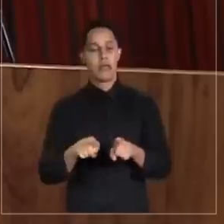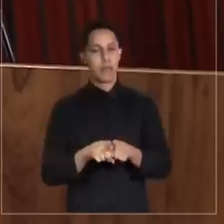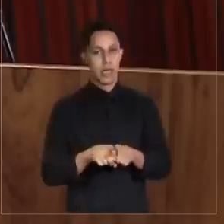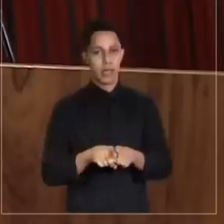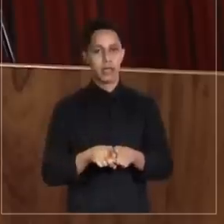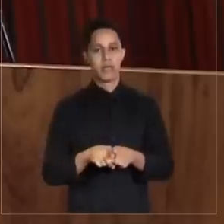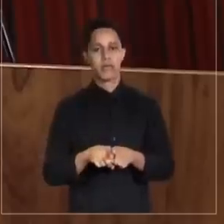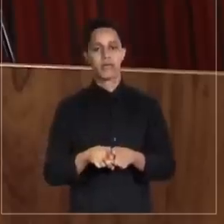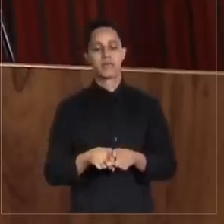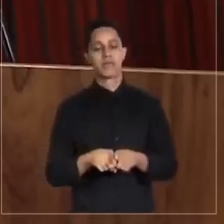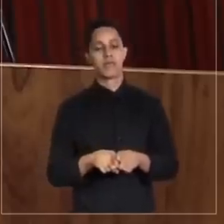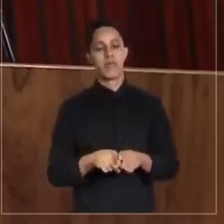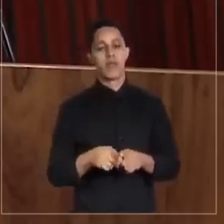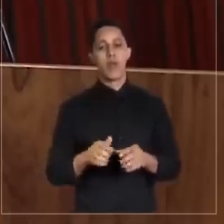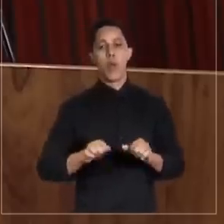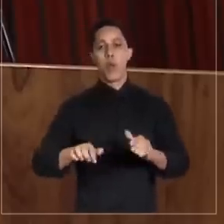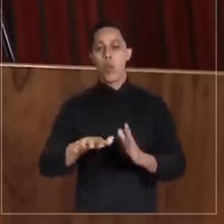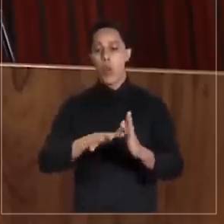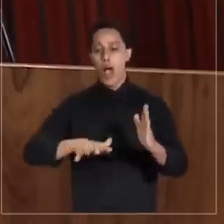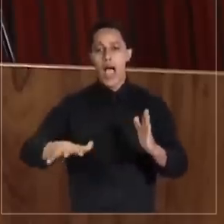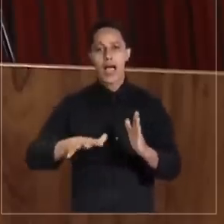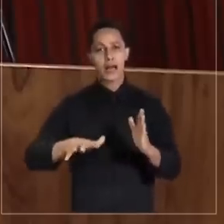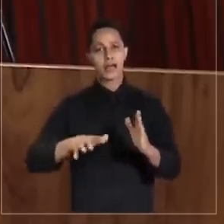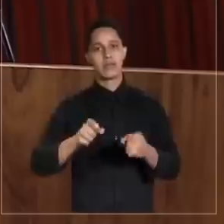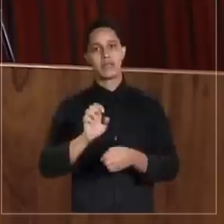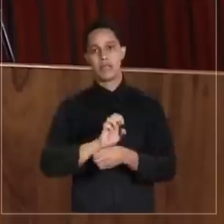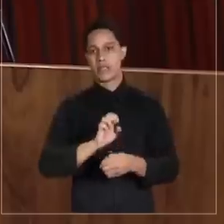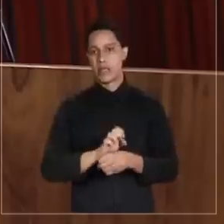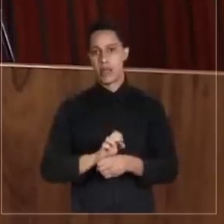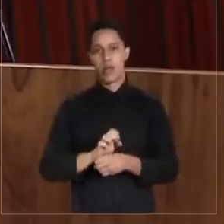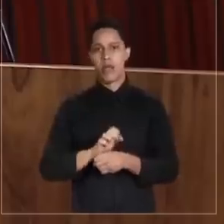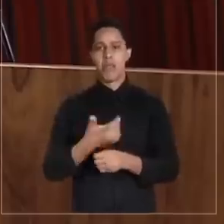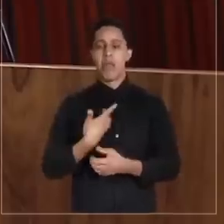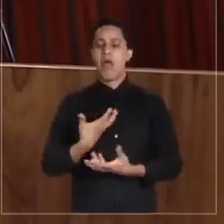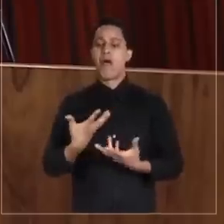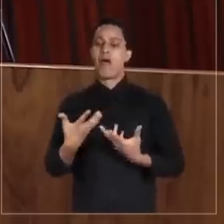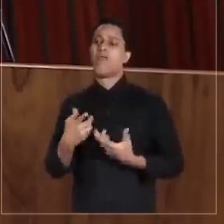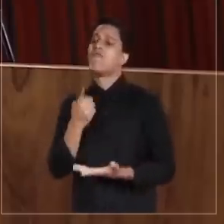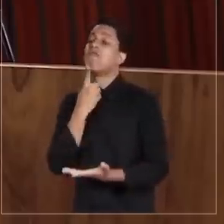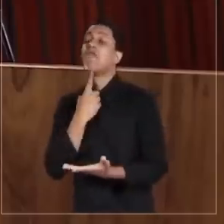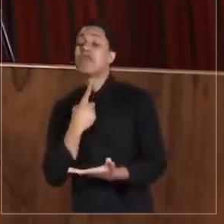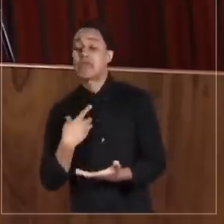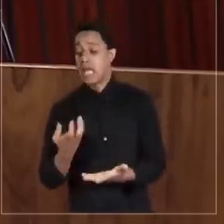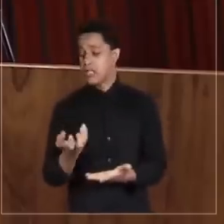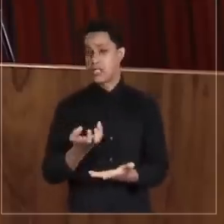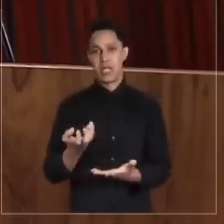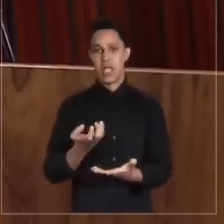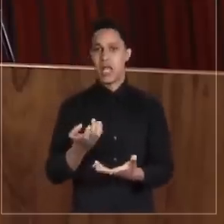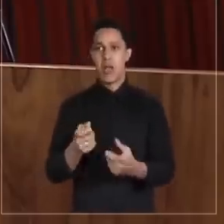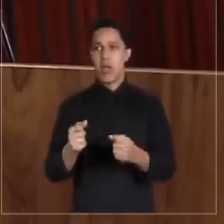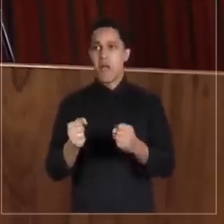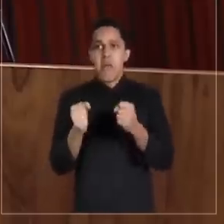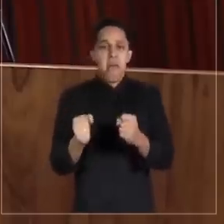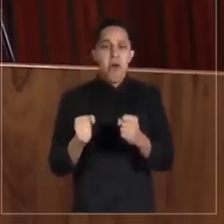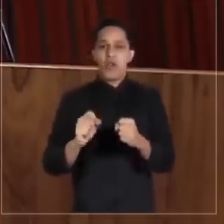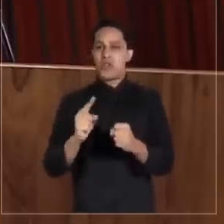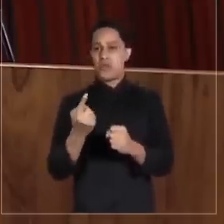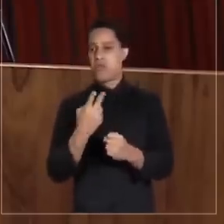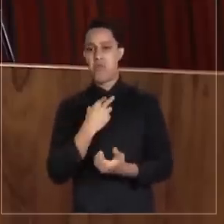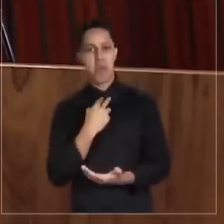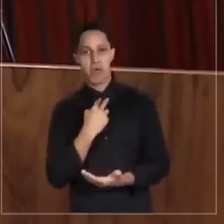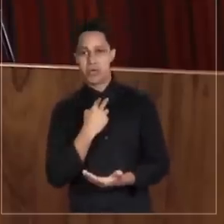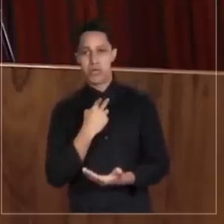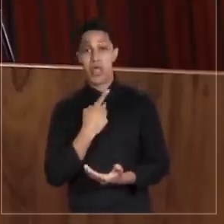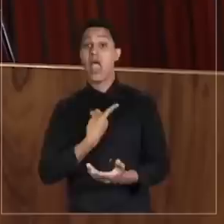caso do espaço estatal, não é um querer, não é um poder no sentido de que pode ou não, é um dever,